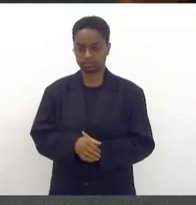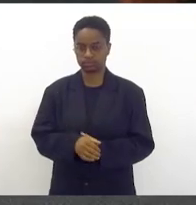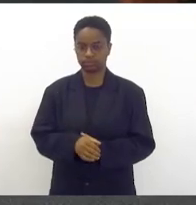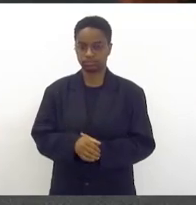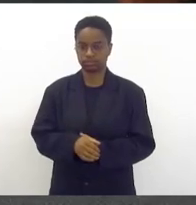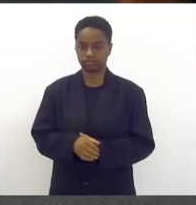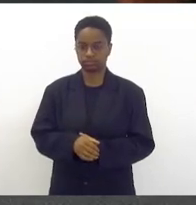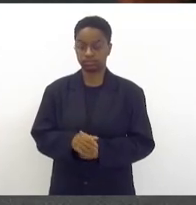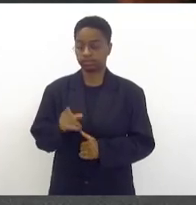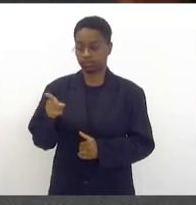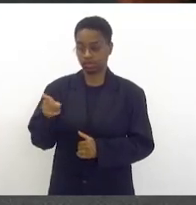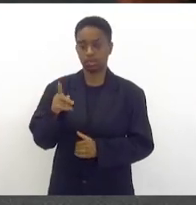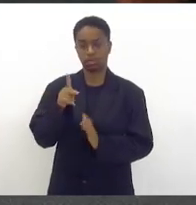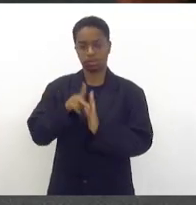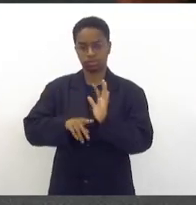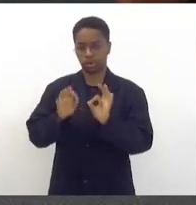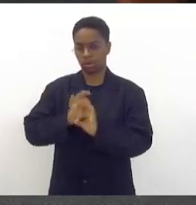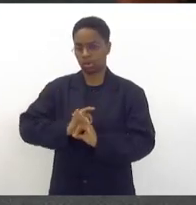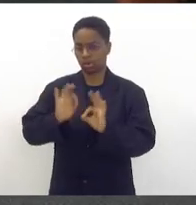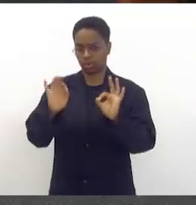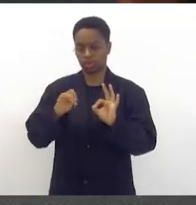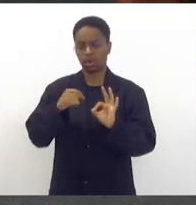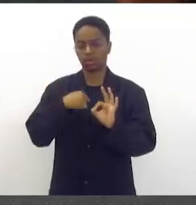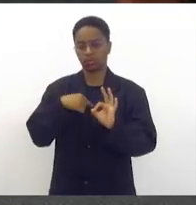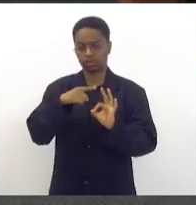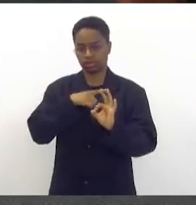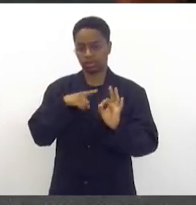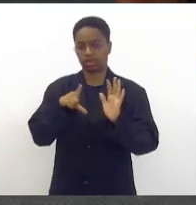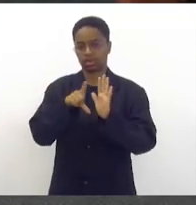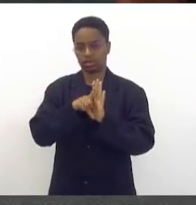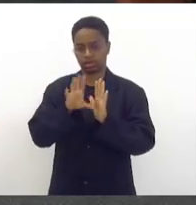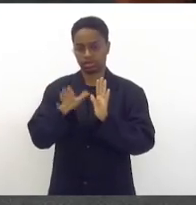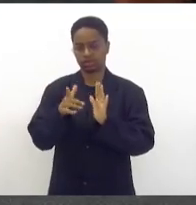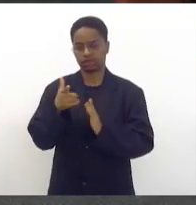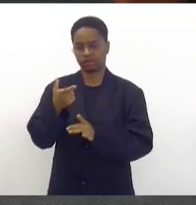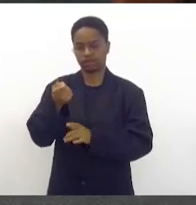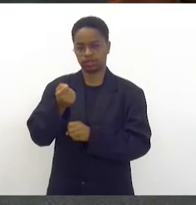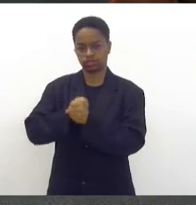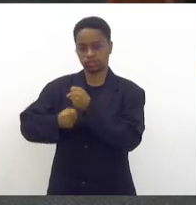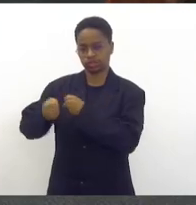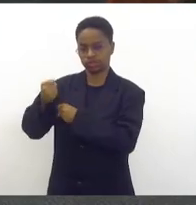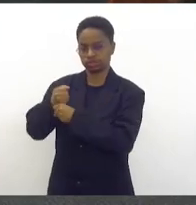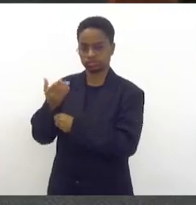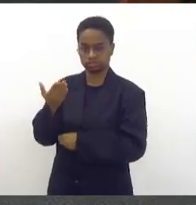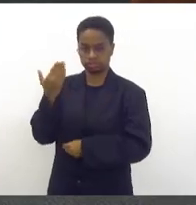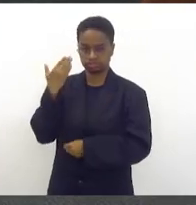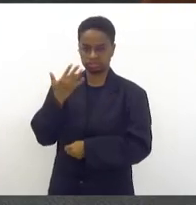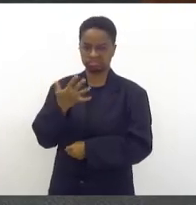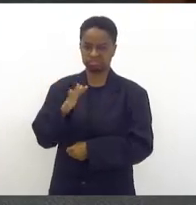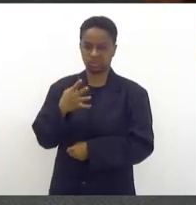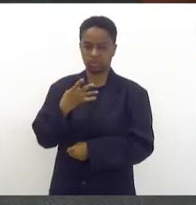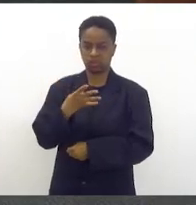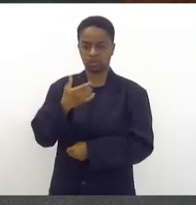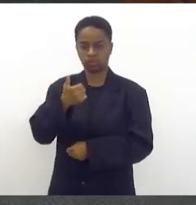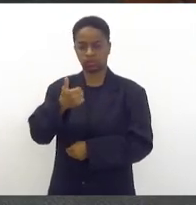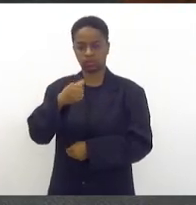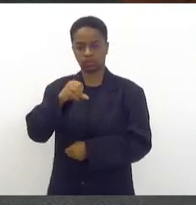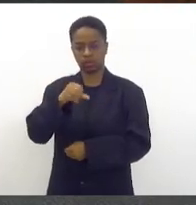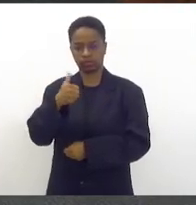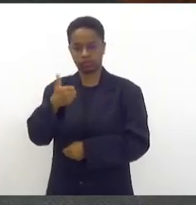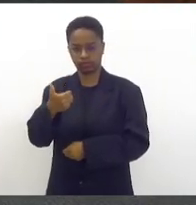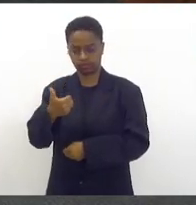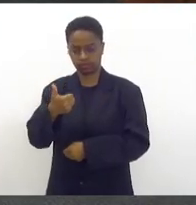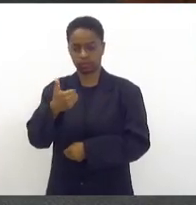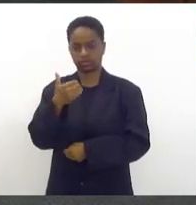Vosso projeto é muito bom. Eu tenho uma lei de 20 anos atrás, é a 4191, de